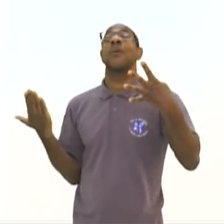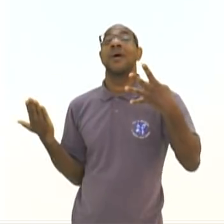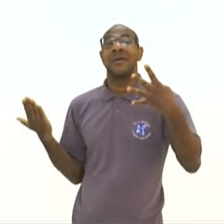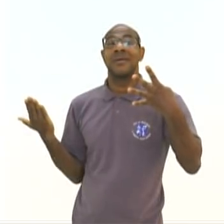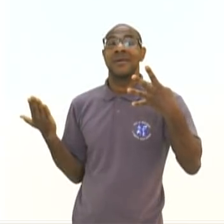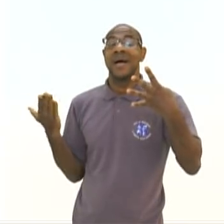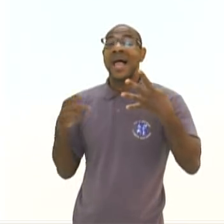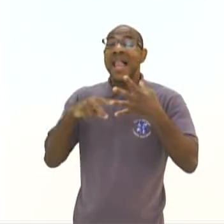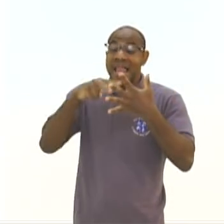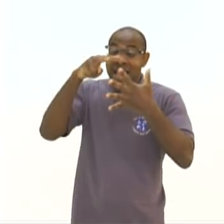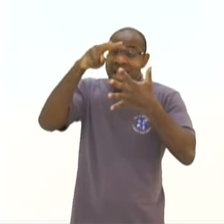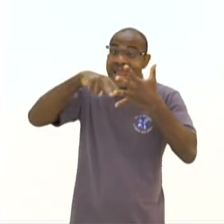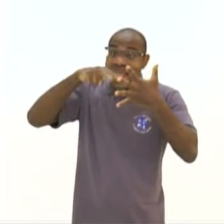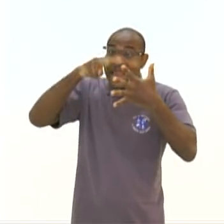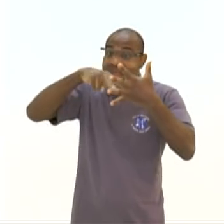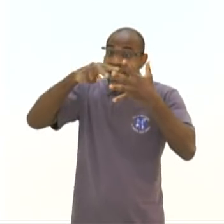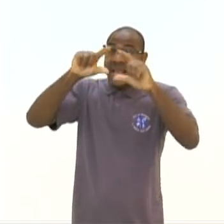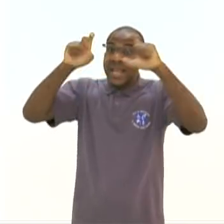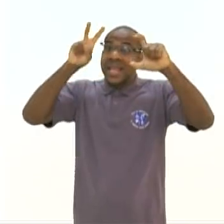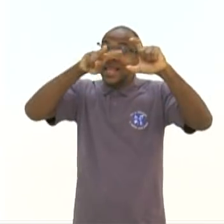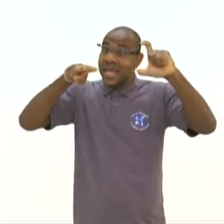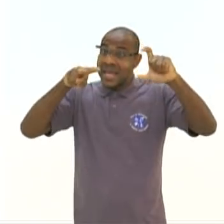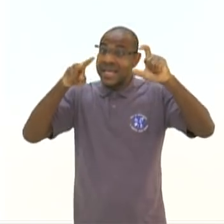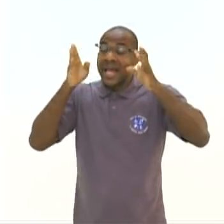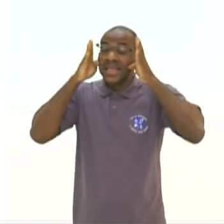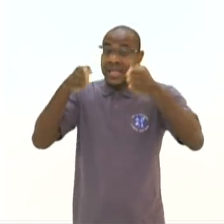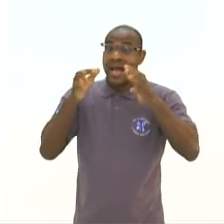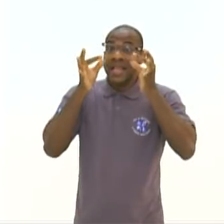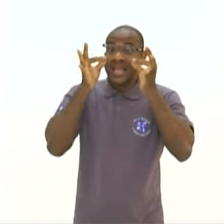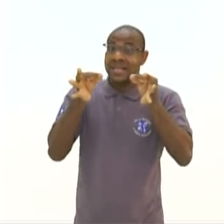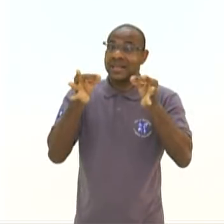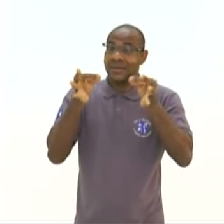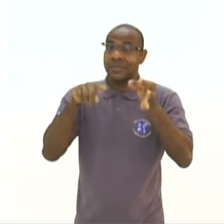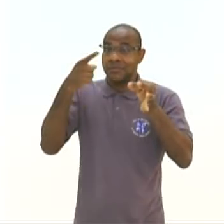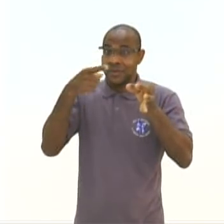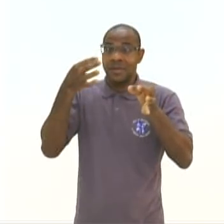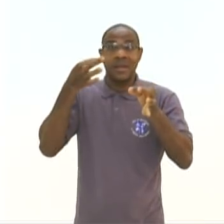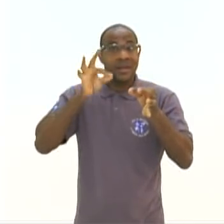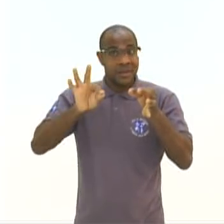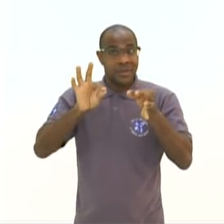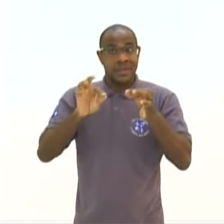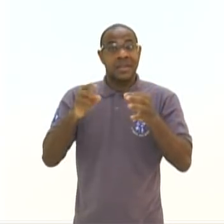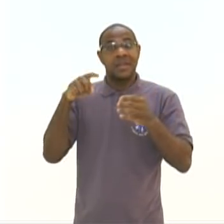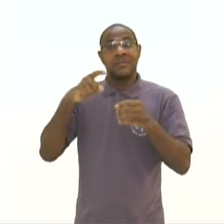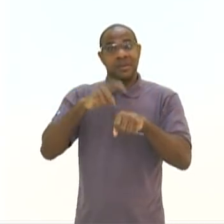vai acertar rapidinho esse quiz. Vou dar um tempinho e já volto.